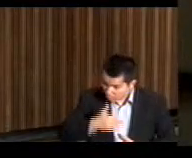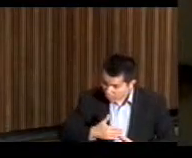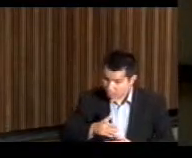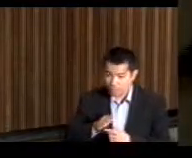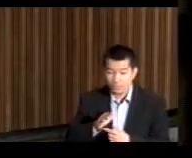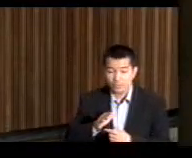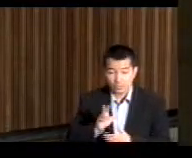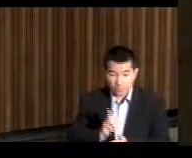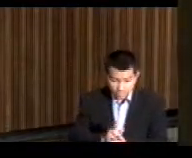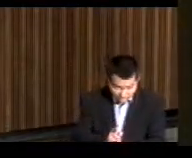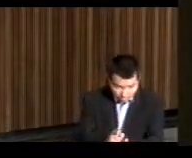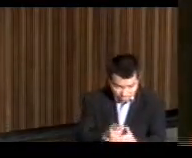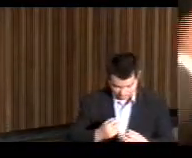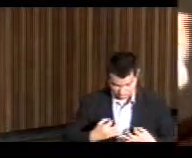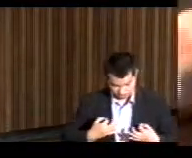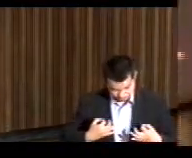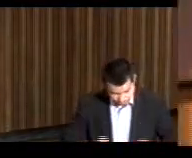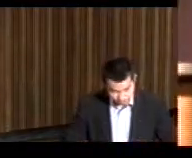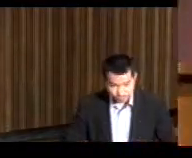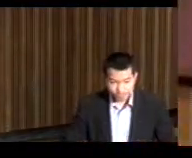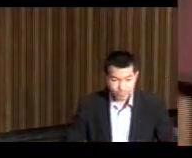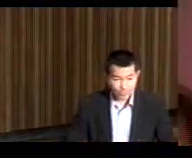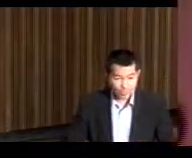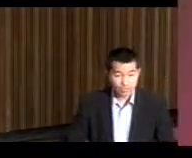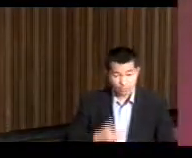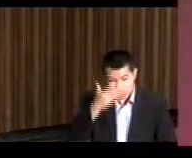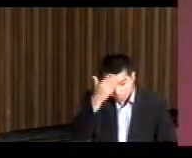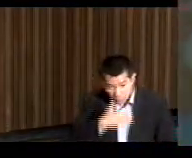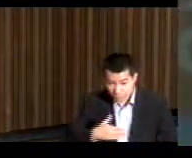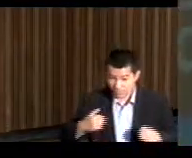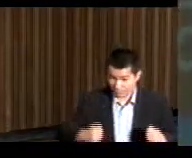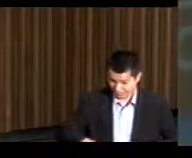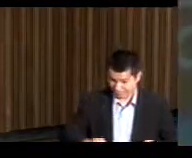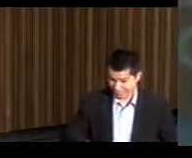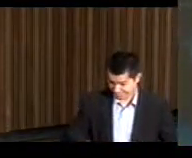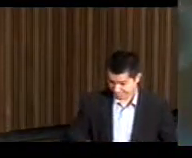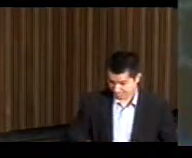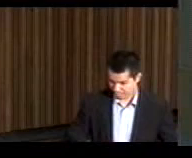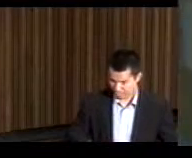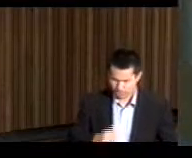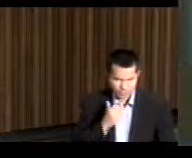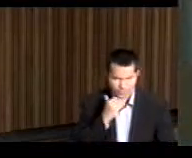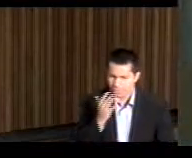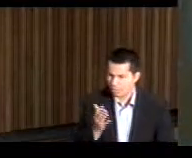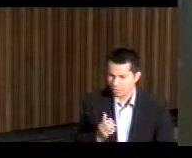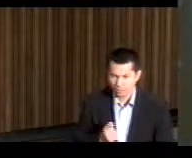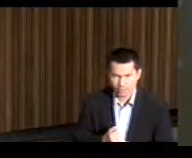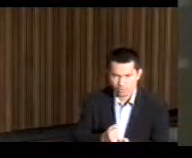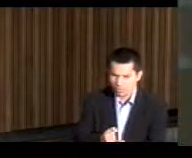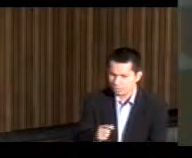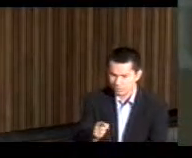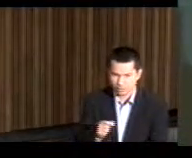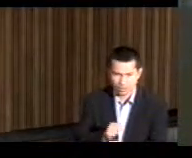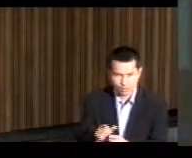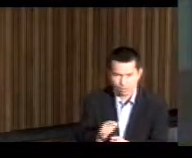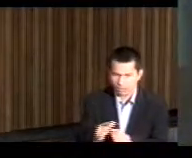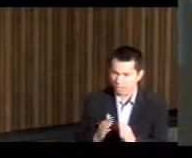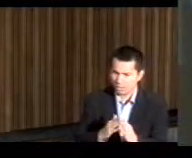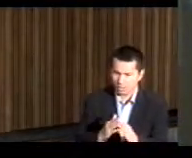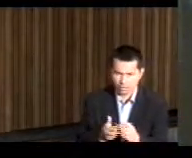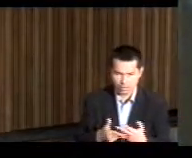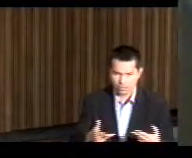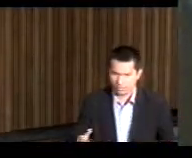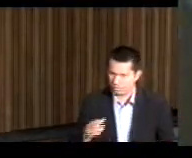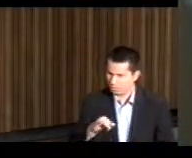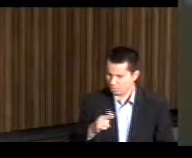gente vai ver como se Deus estivesse passando agora a Escritura, e Ele estivesse colocando, esses são os termos